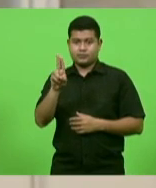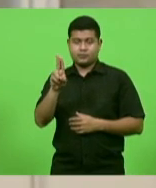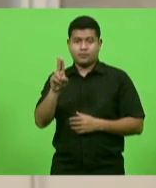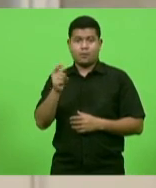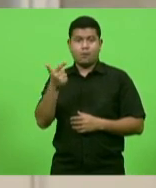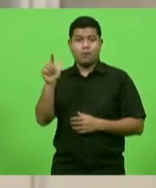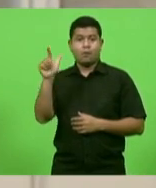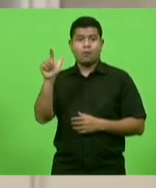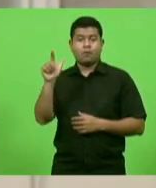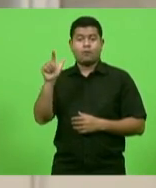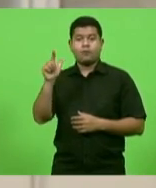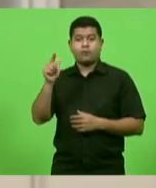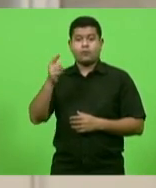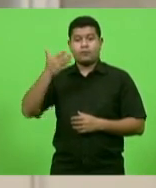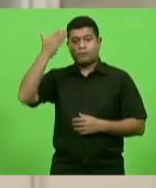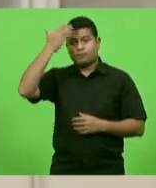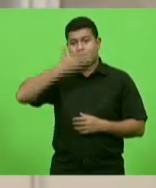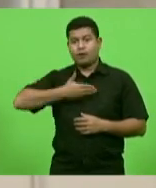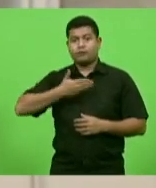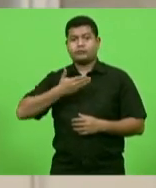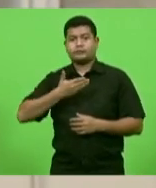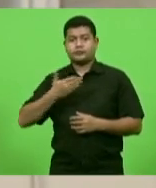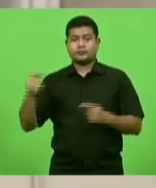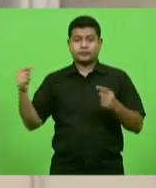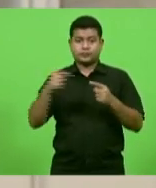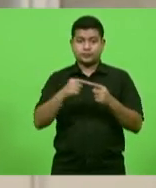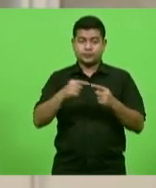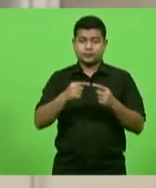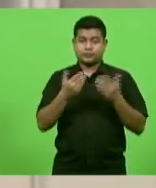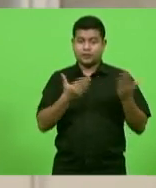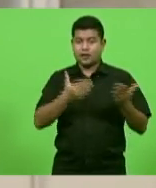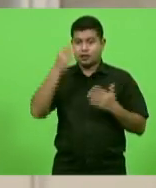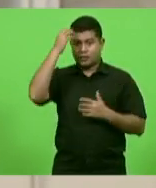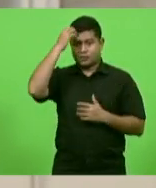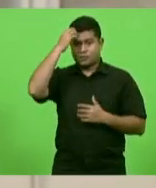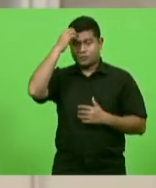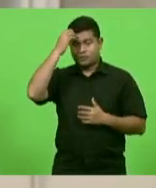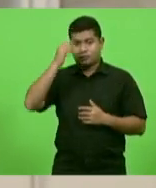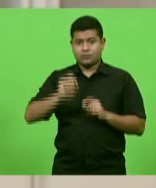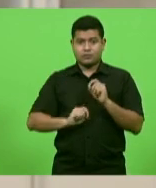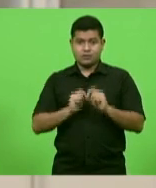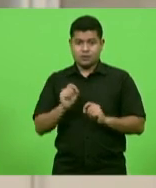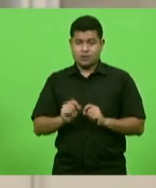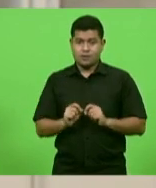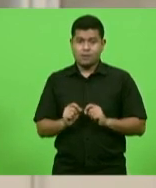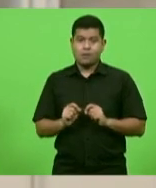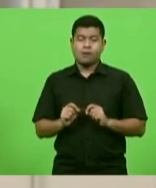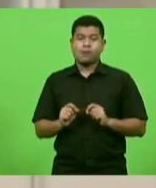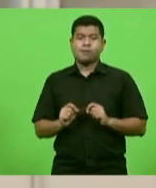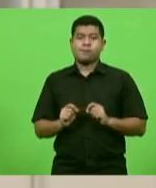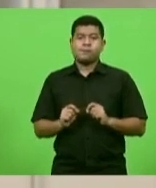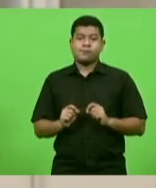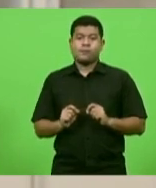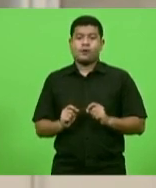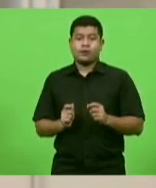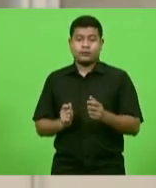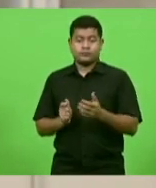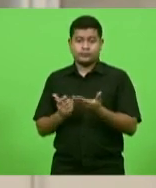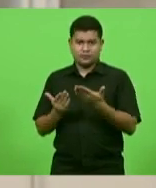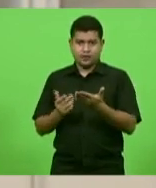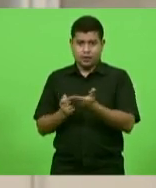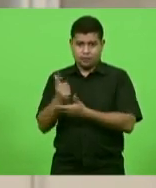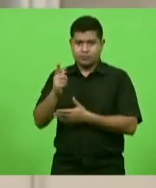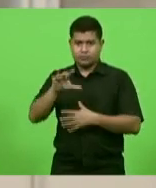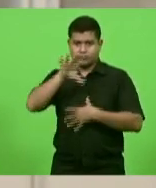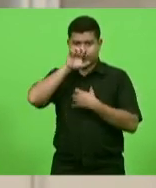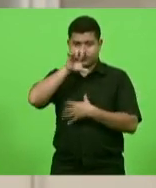a outra prova indiciária da ciência do denunciado acerca da conta dos respiradores pode ser